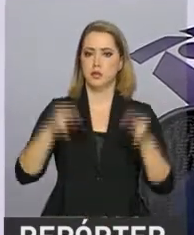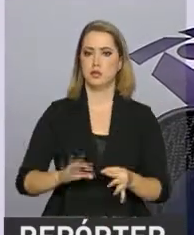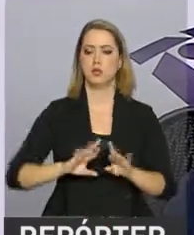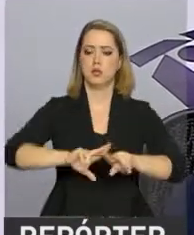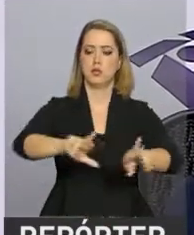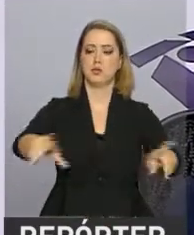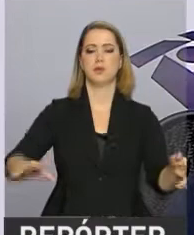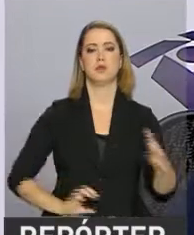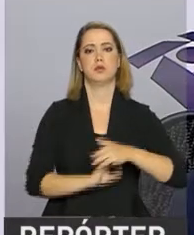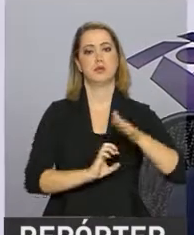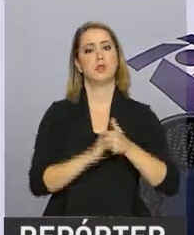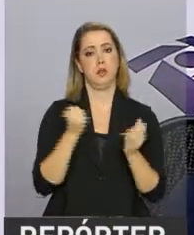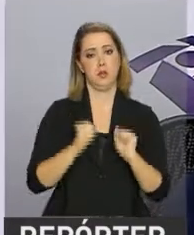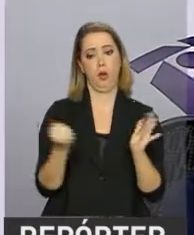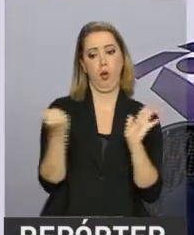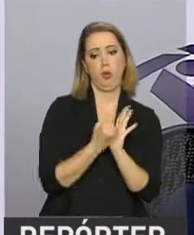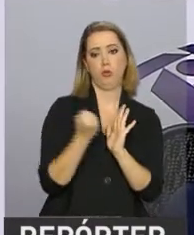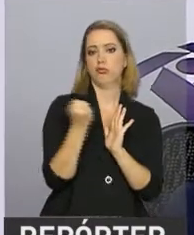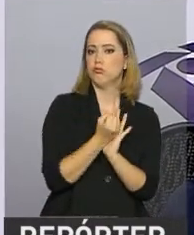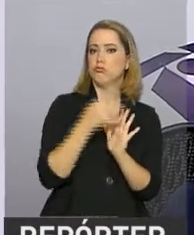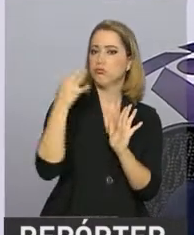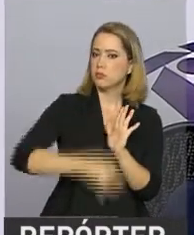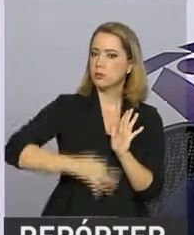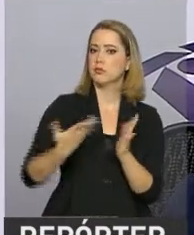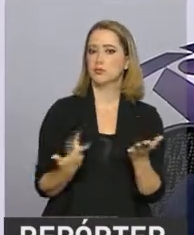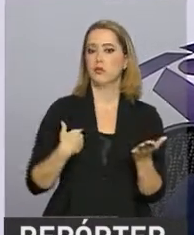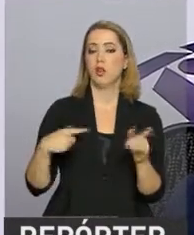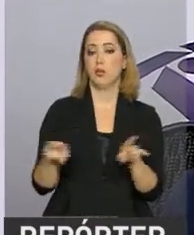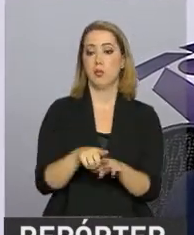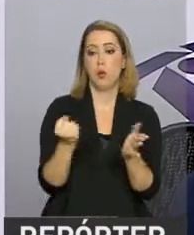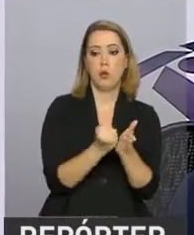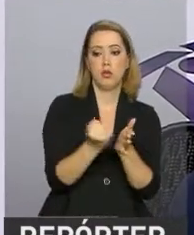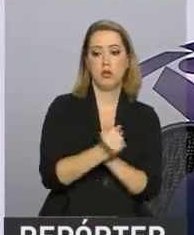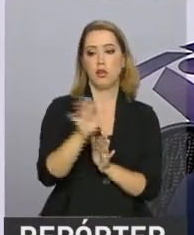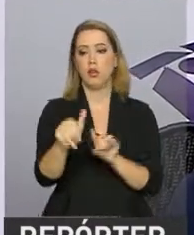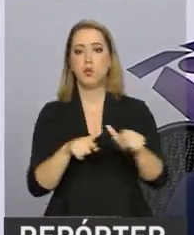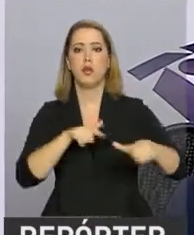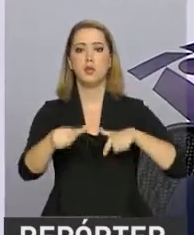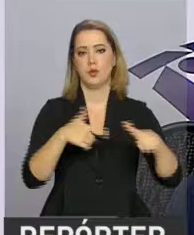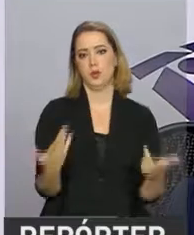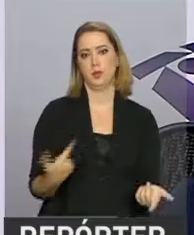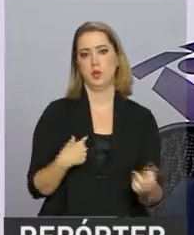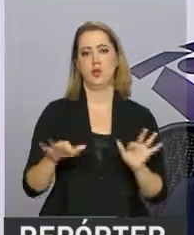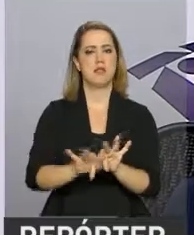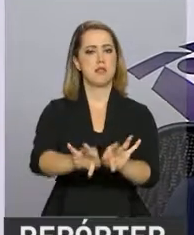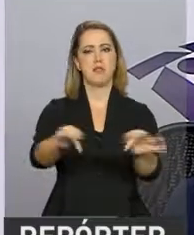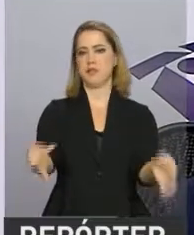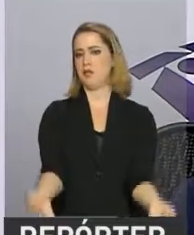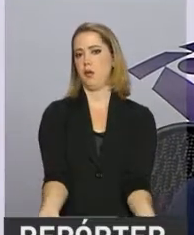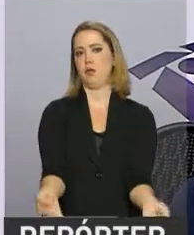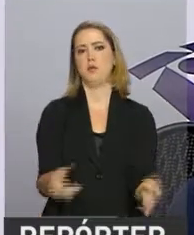dez anos se registraram e registrar os seus empregados também e também tem a redução da burocracia simplificação